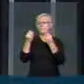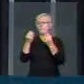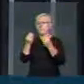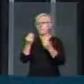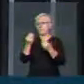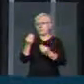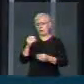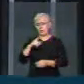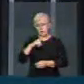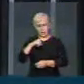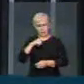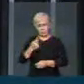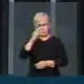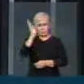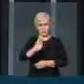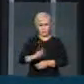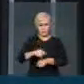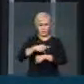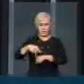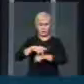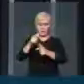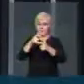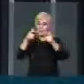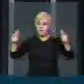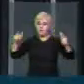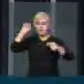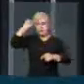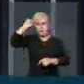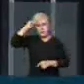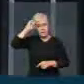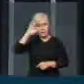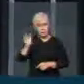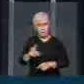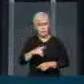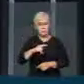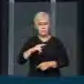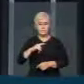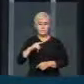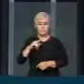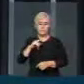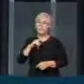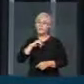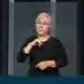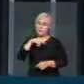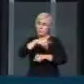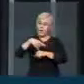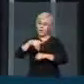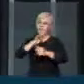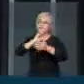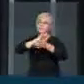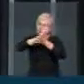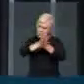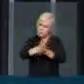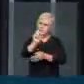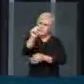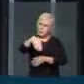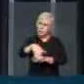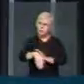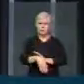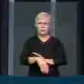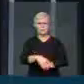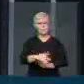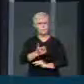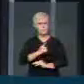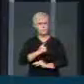maioria negra. Nós vivemos num país onde a cor da pele discrimina sim. Nós vivemos num país onde